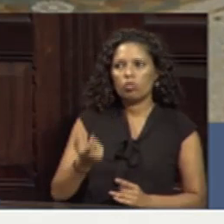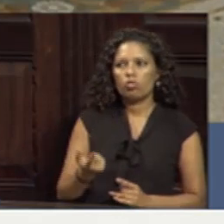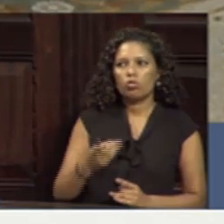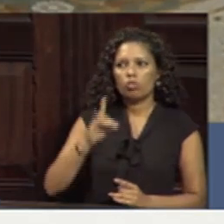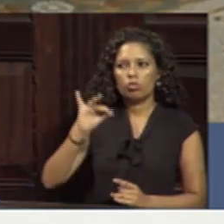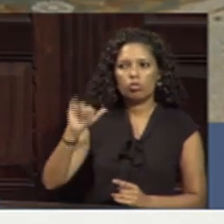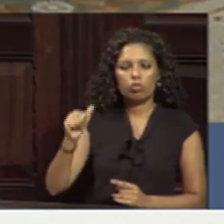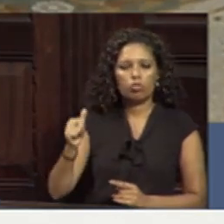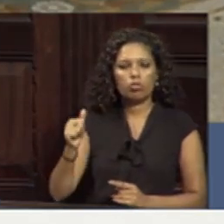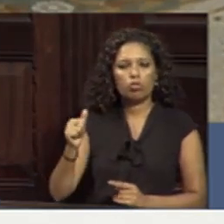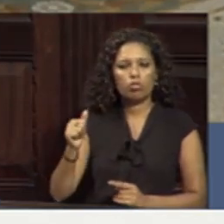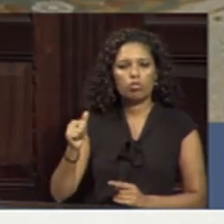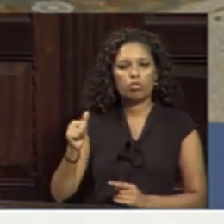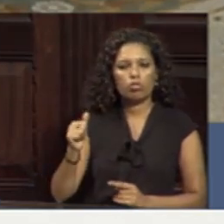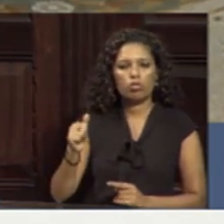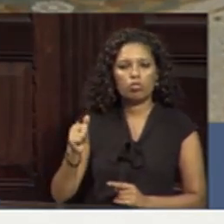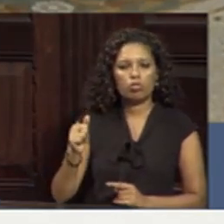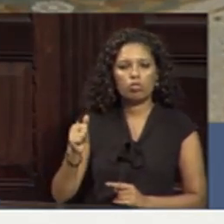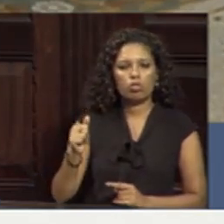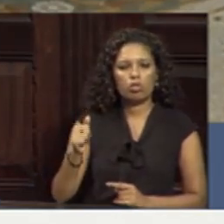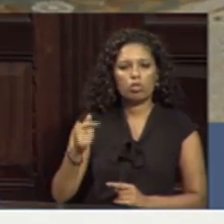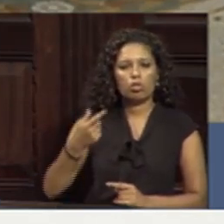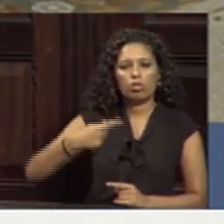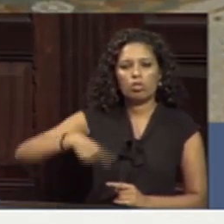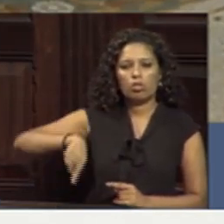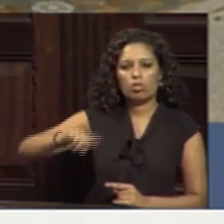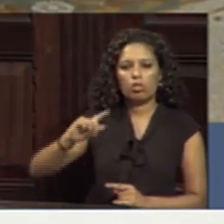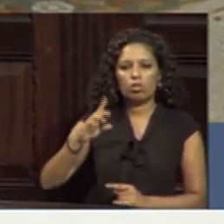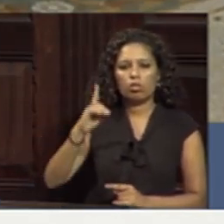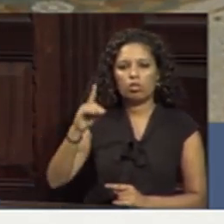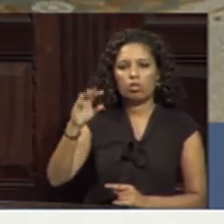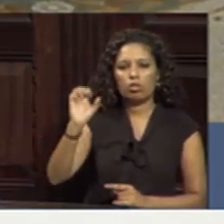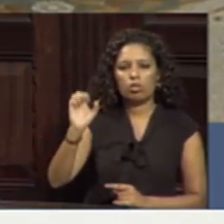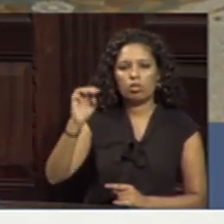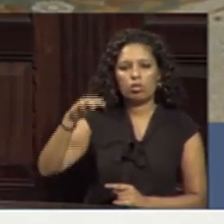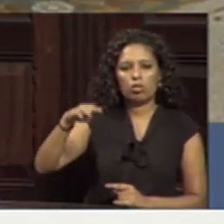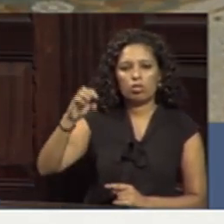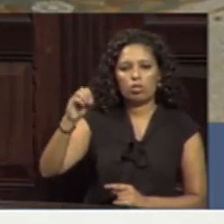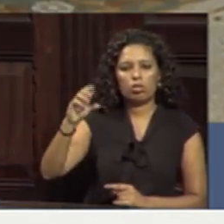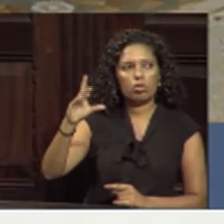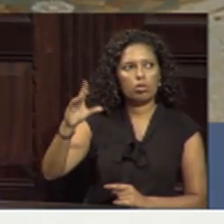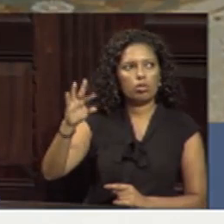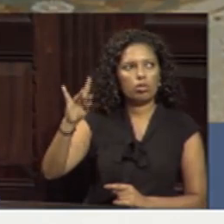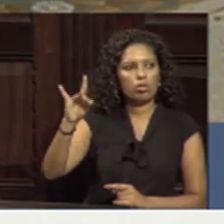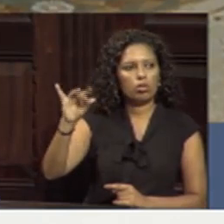é um dia que a nossa democracia foi manchada com sangue.